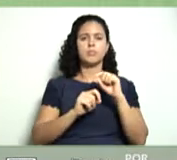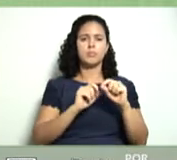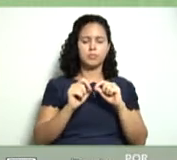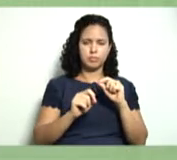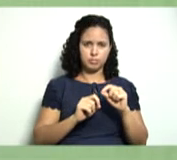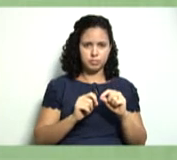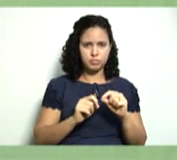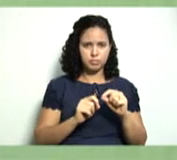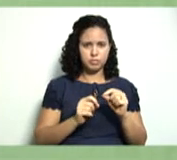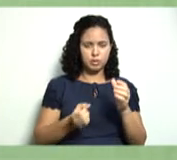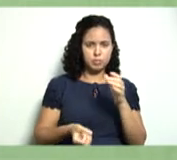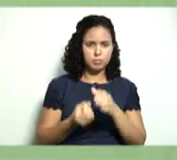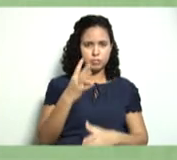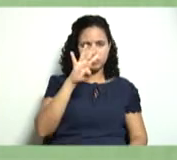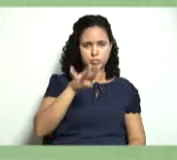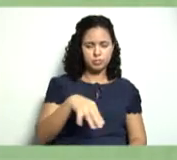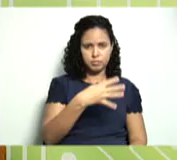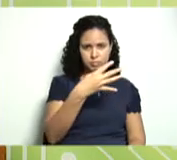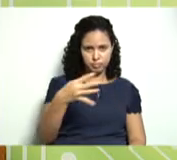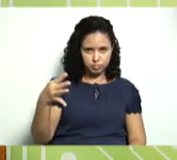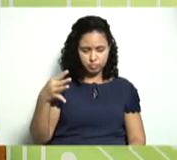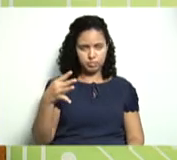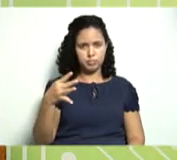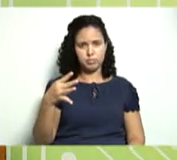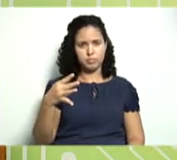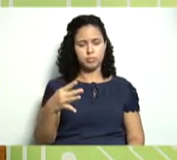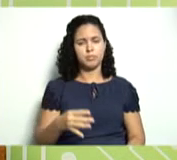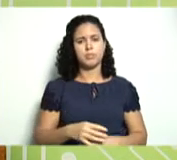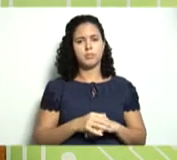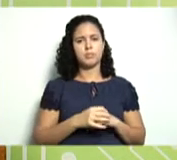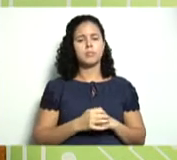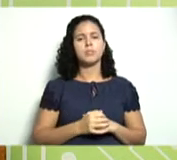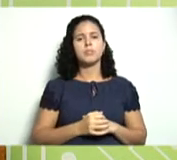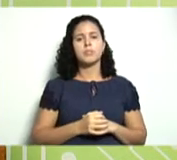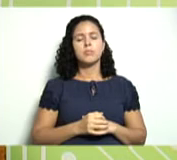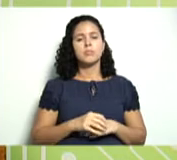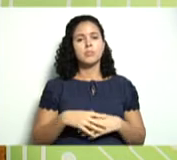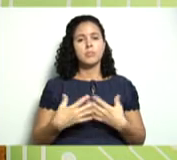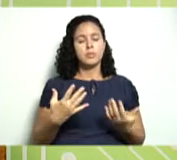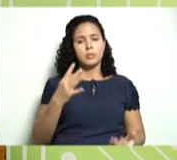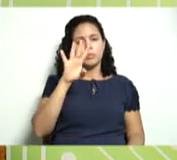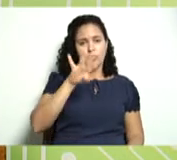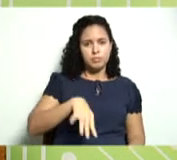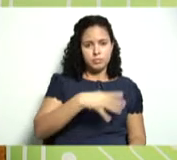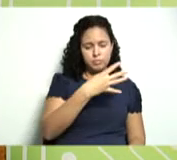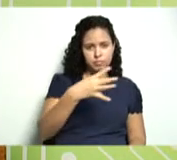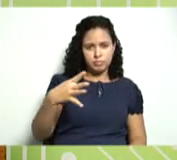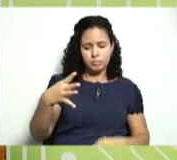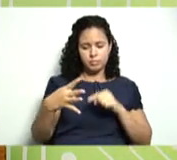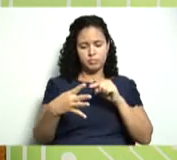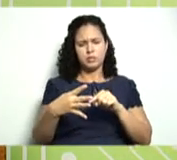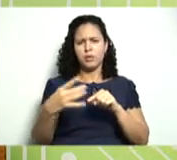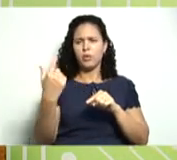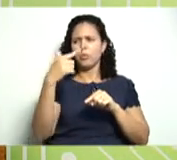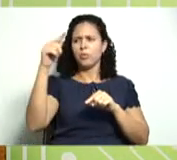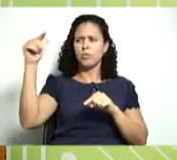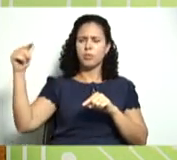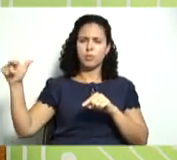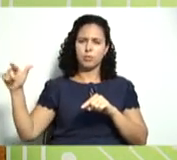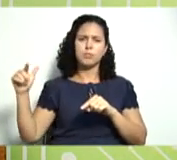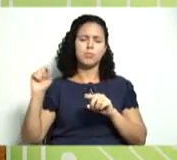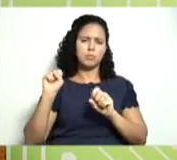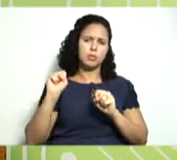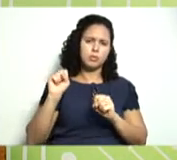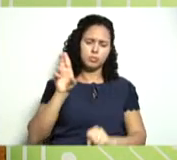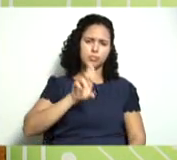tabela pra vocês servem então assim tabelas é tem outras situações que você pode